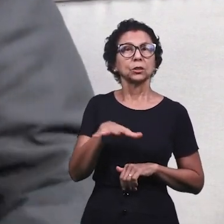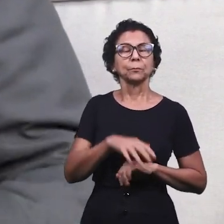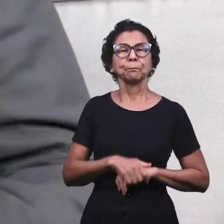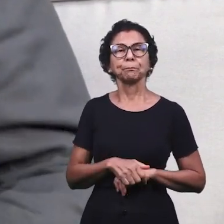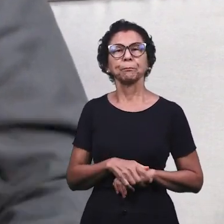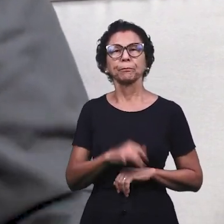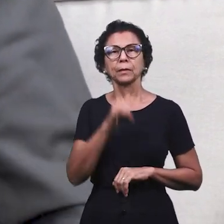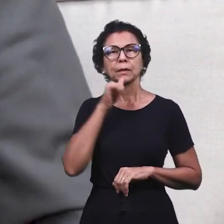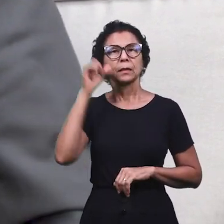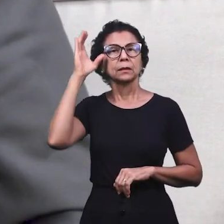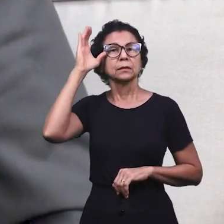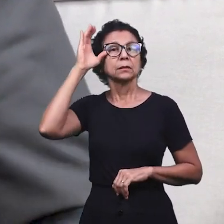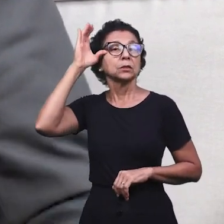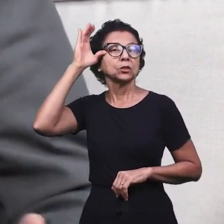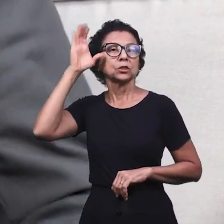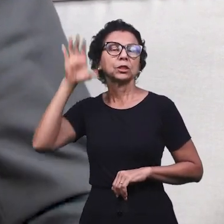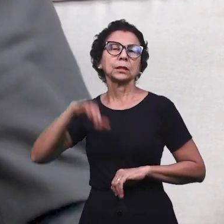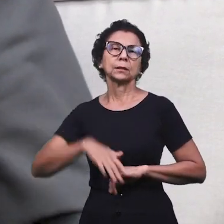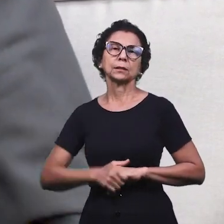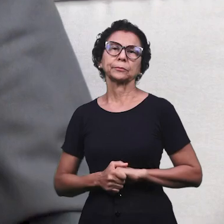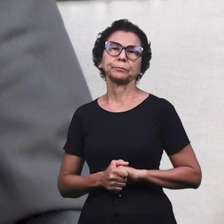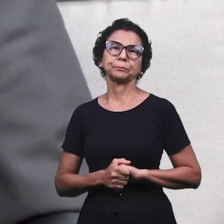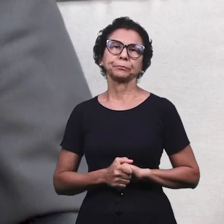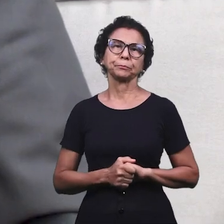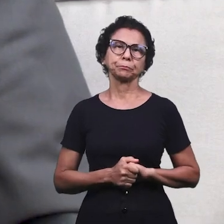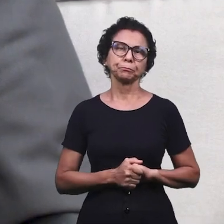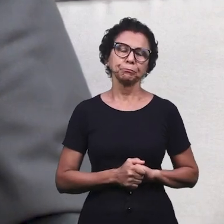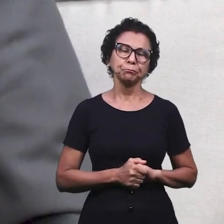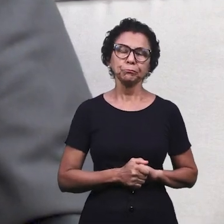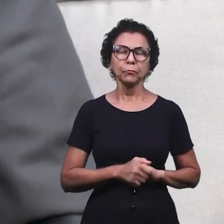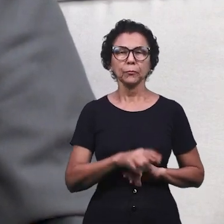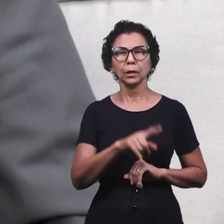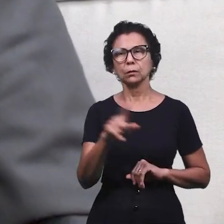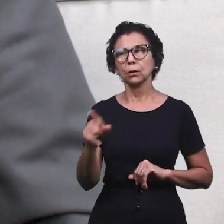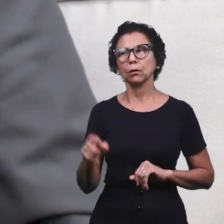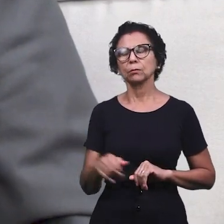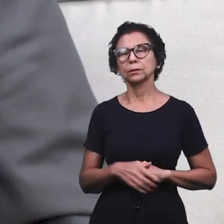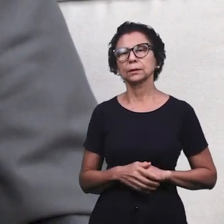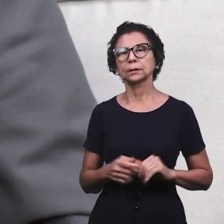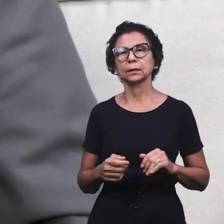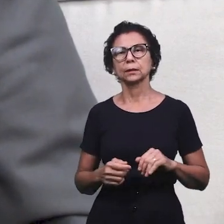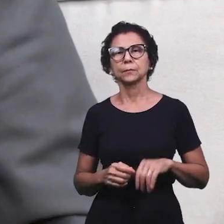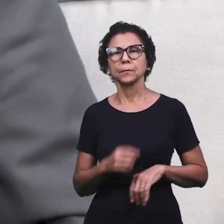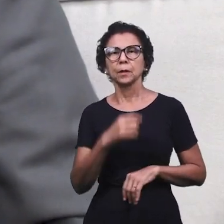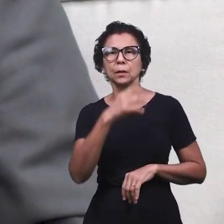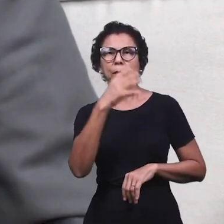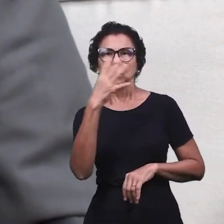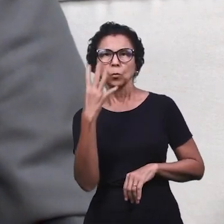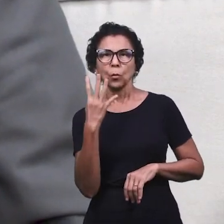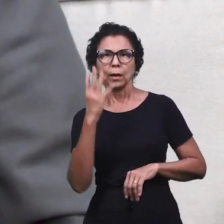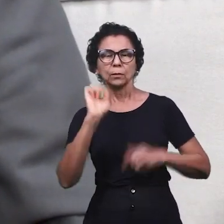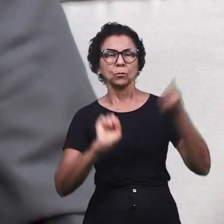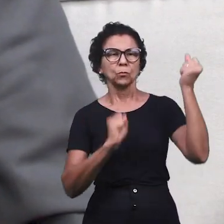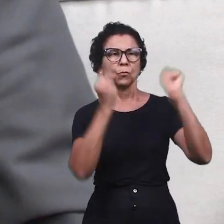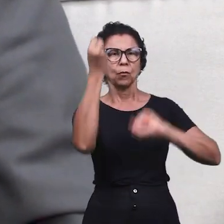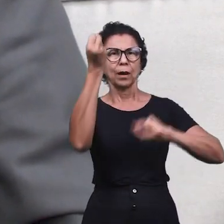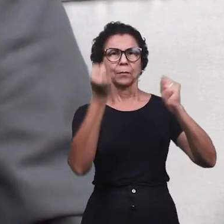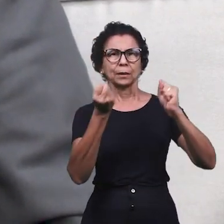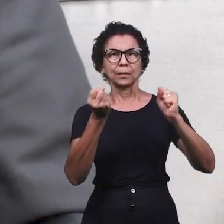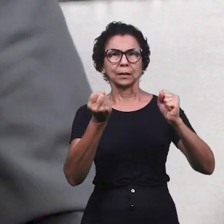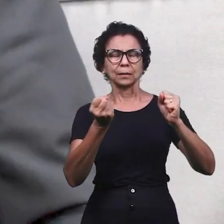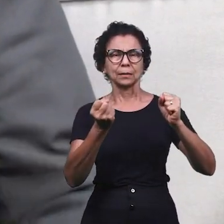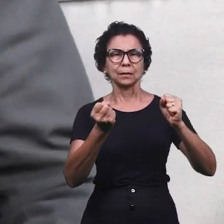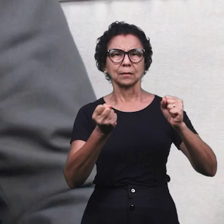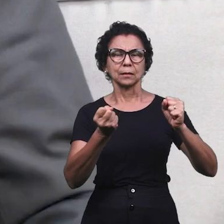por exemplo, a China. A China é um país continental. Então, você comprou de 4 fábricas, mas 4 fábricas totalmente